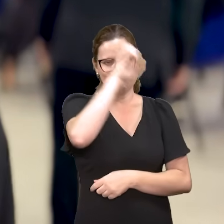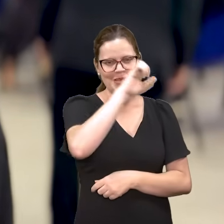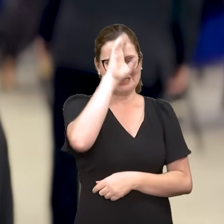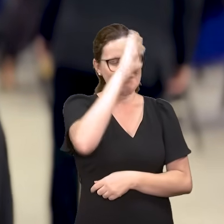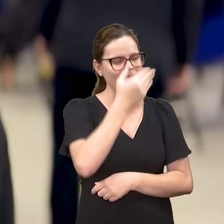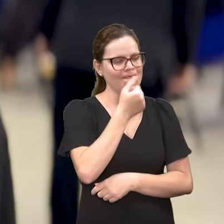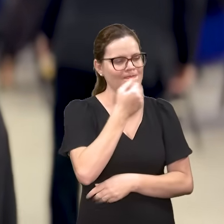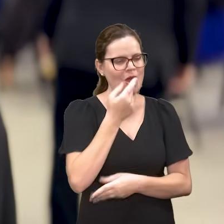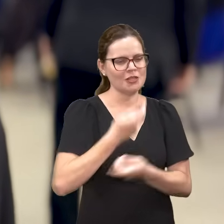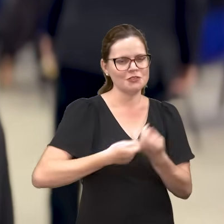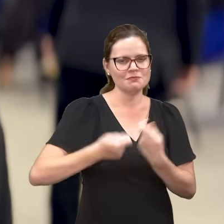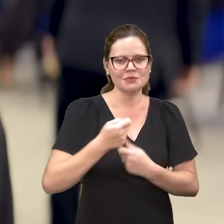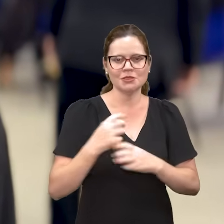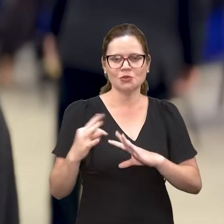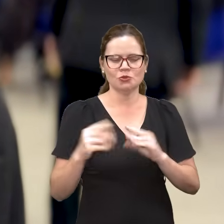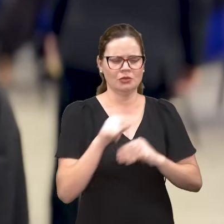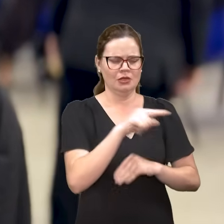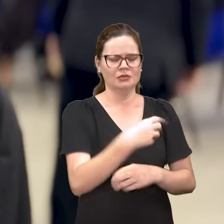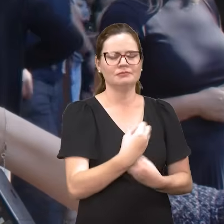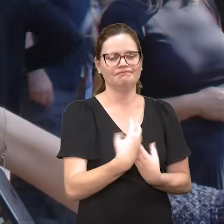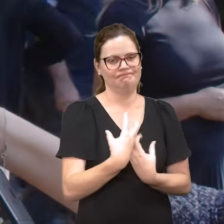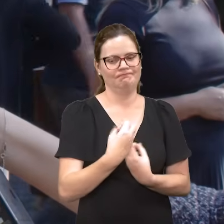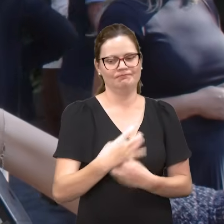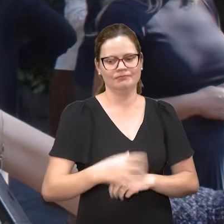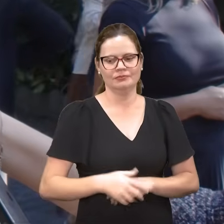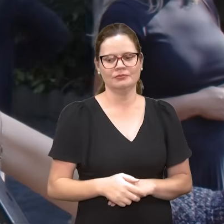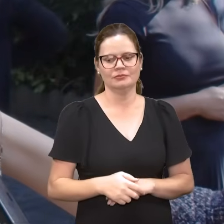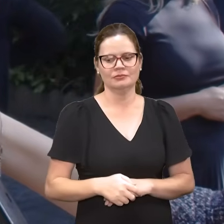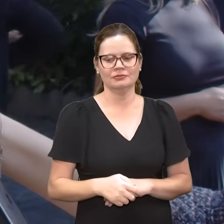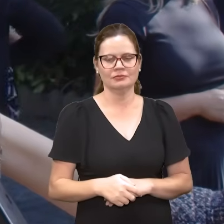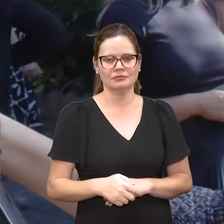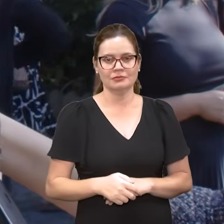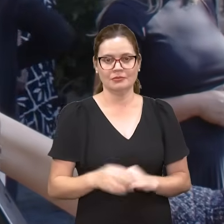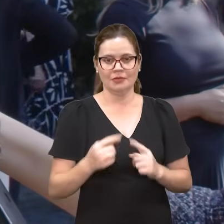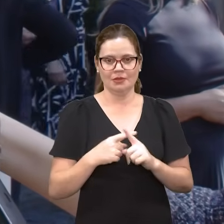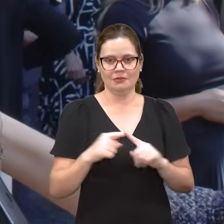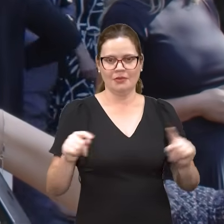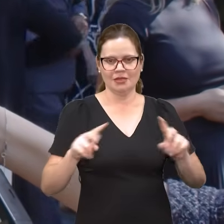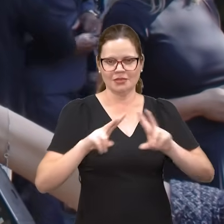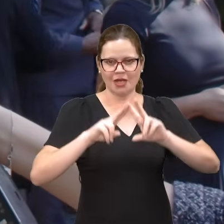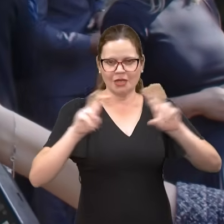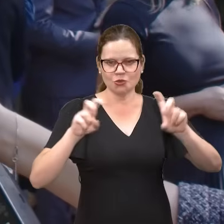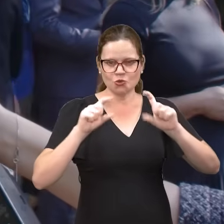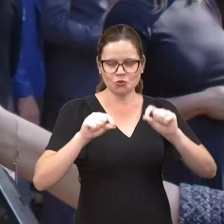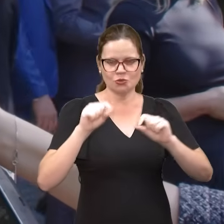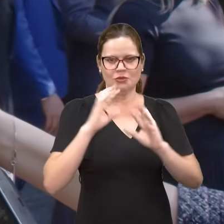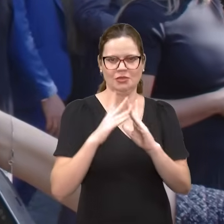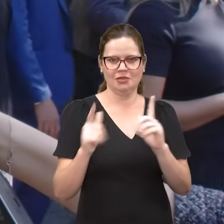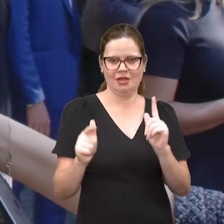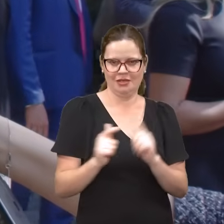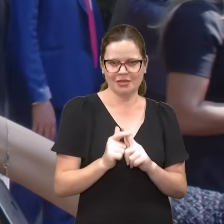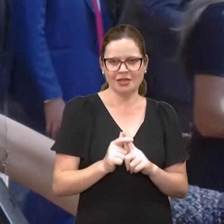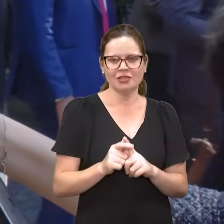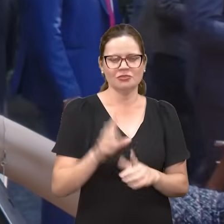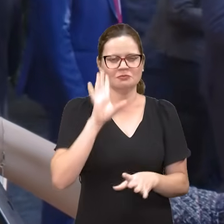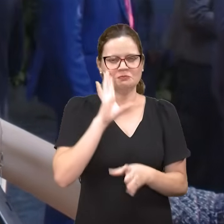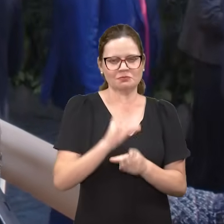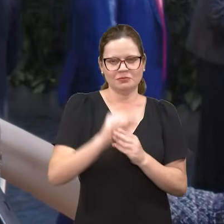fazer as coisas. Então, muitos ensinos deixou. Mas aprofundar na obra e saber que Deus pode te